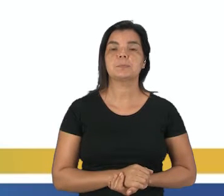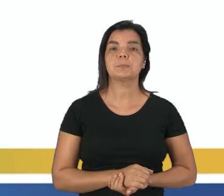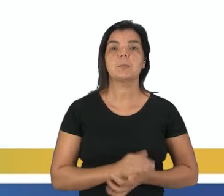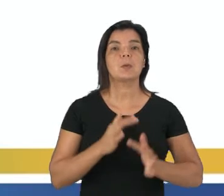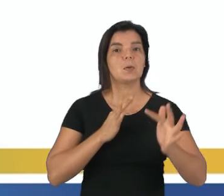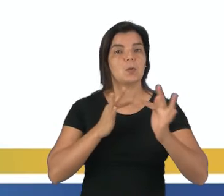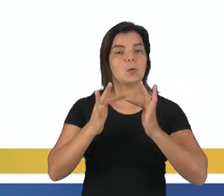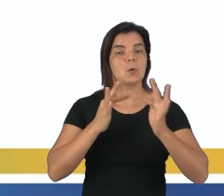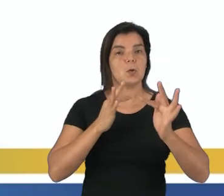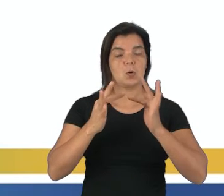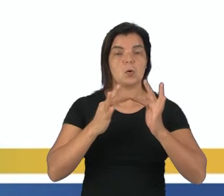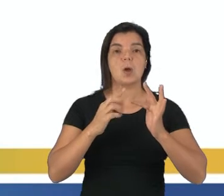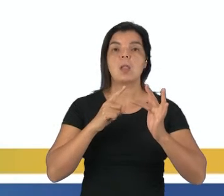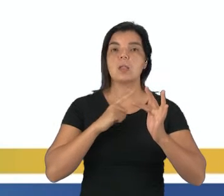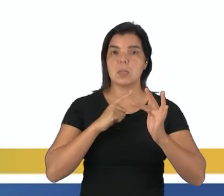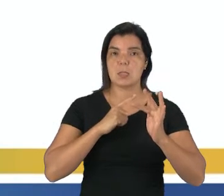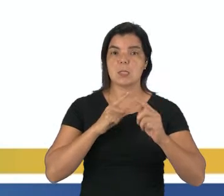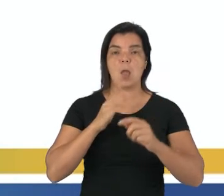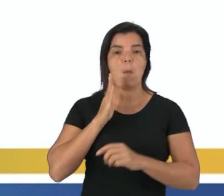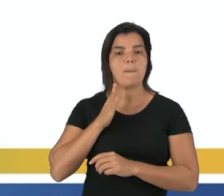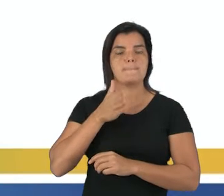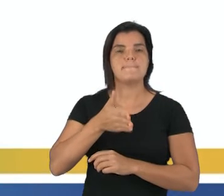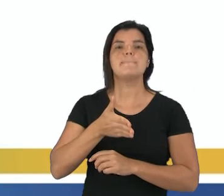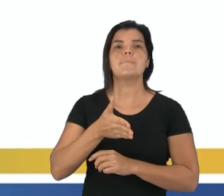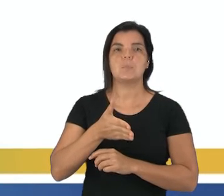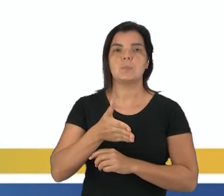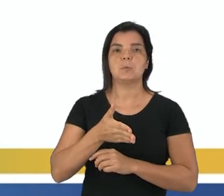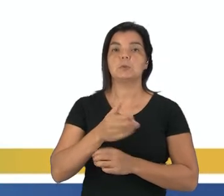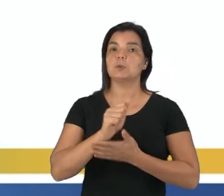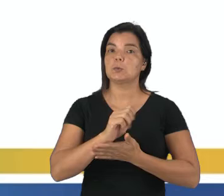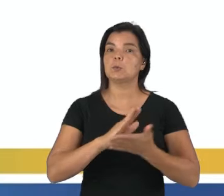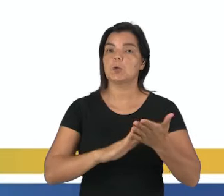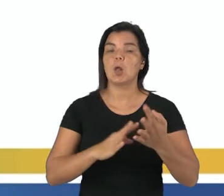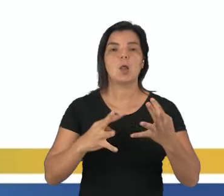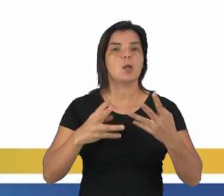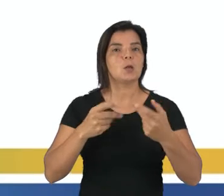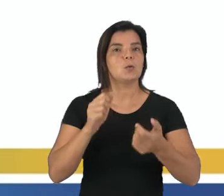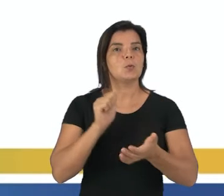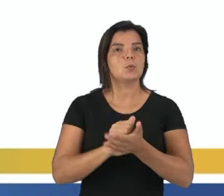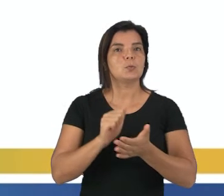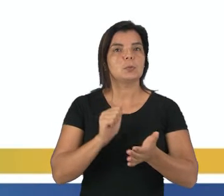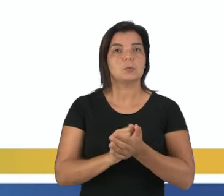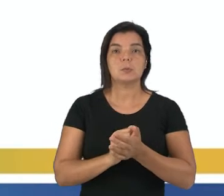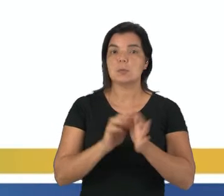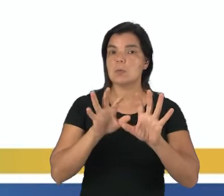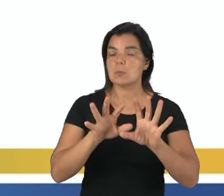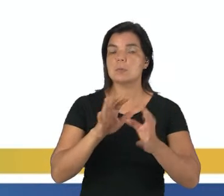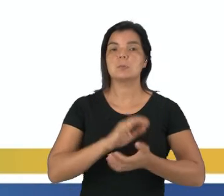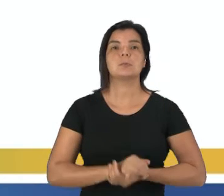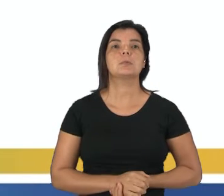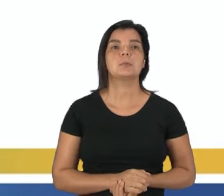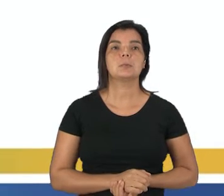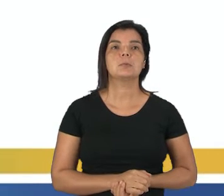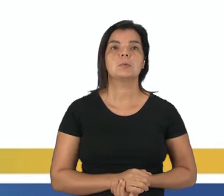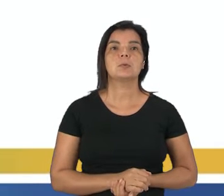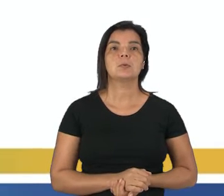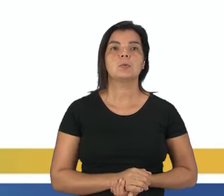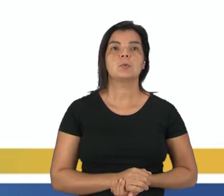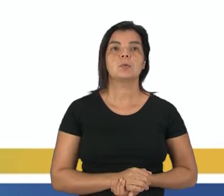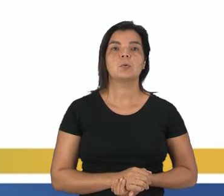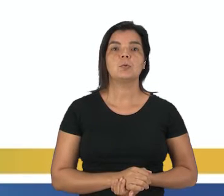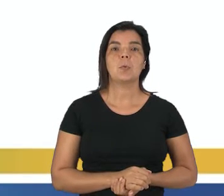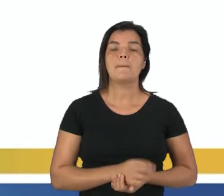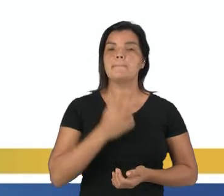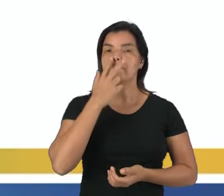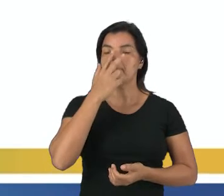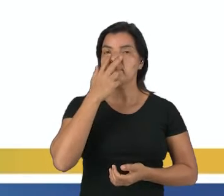da física que tem uma aplicação direta, né? Inclusive os exercícios são todos escritos dessa forma, né? Como